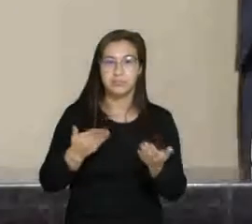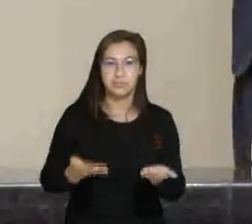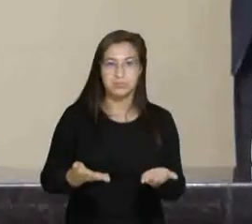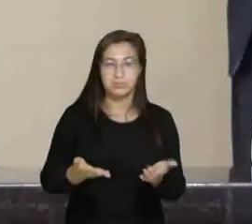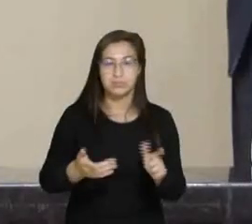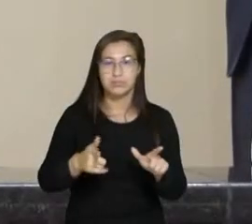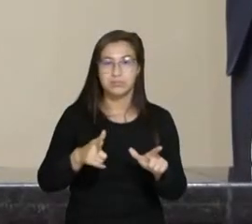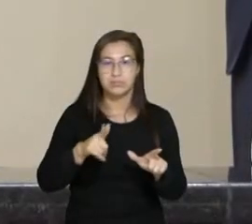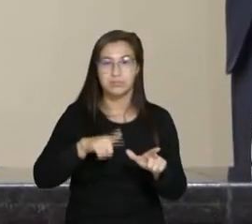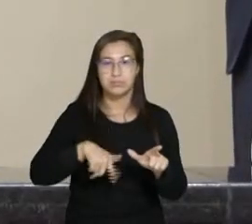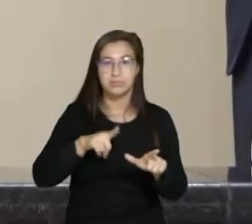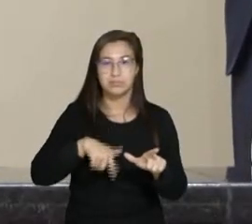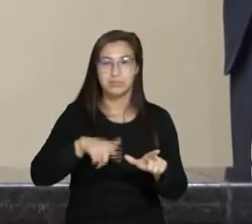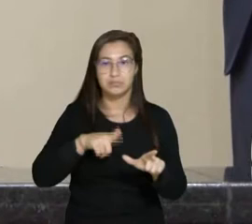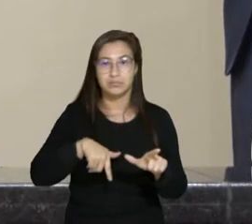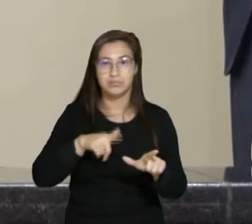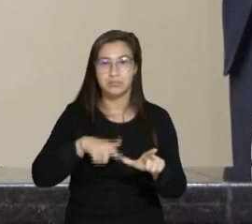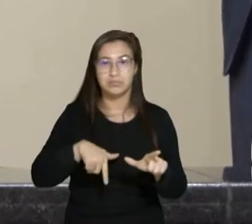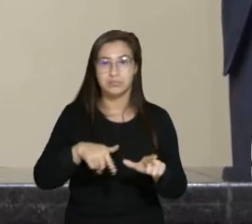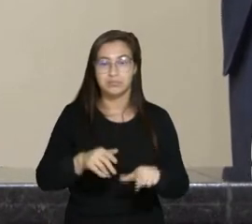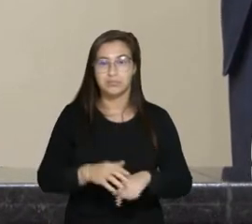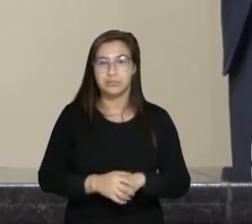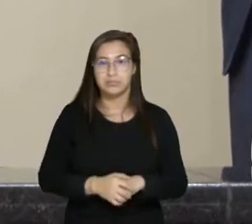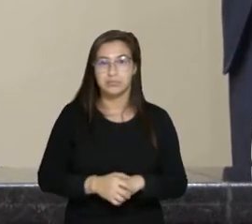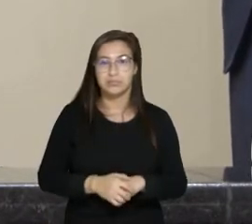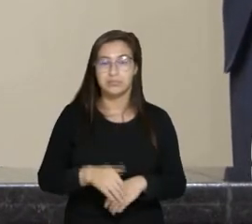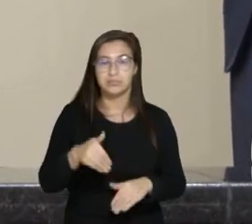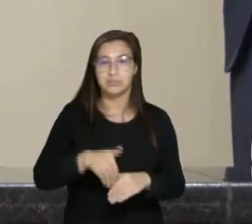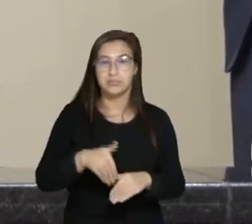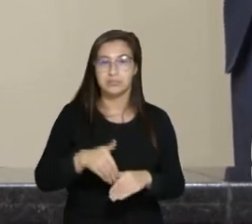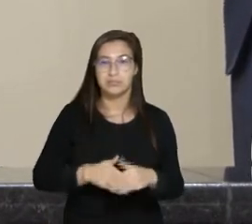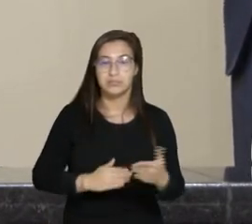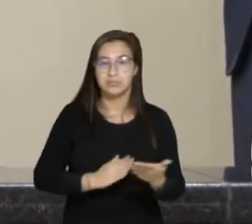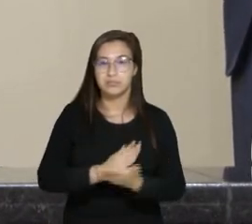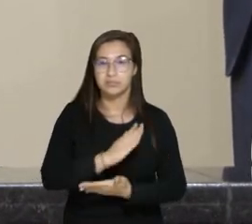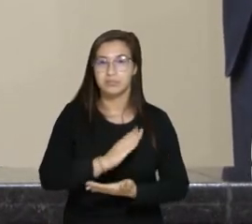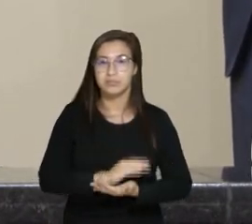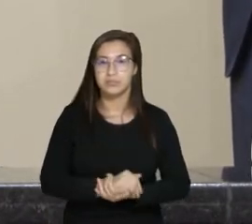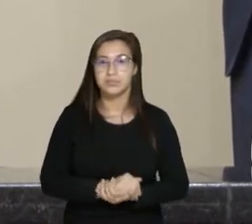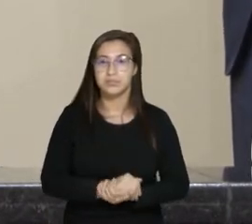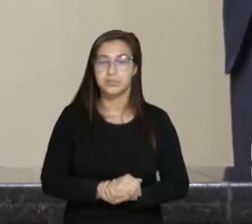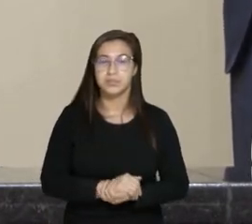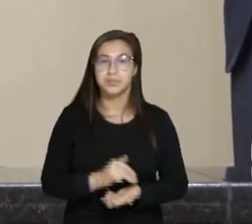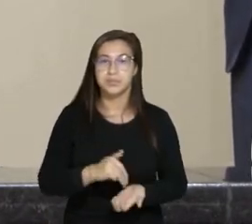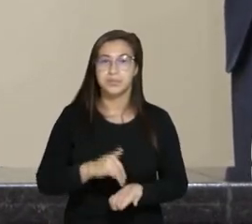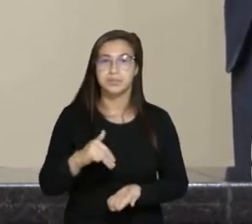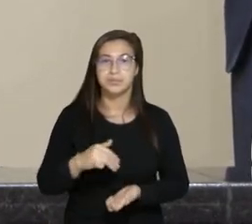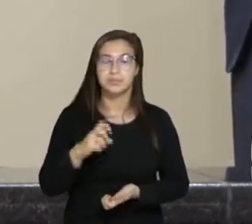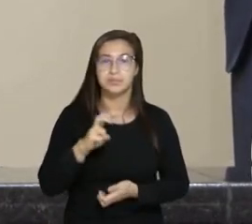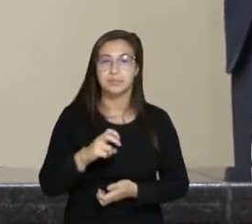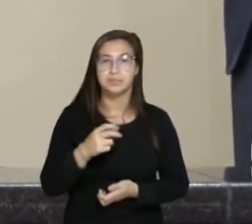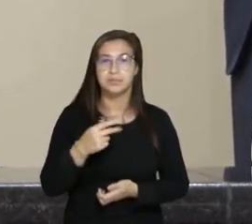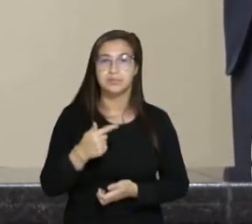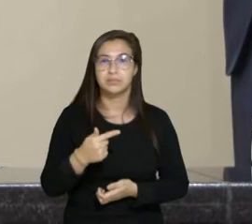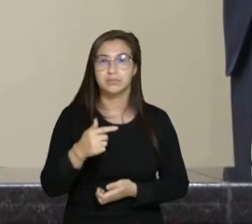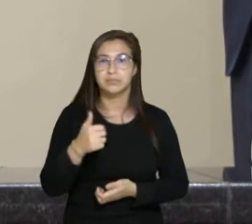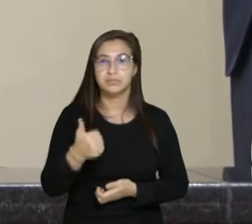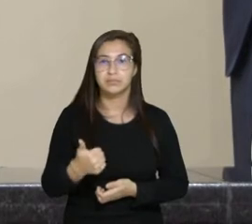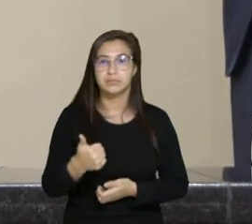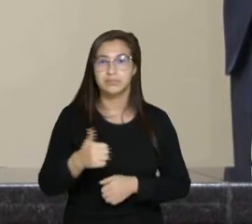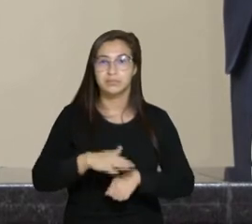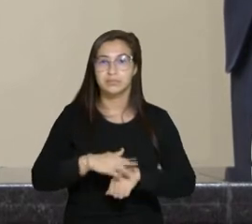letras em discussão em votação aprovar a Moção 571